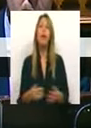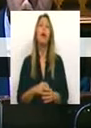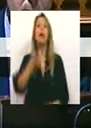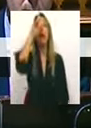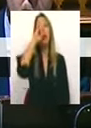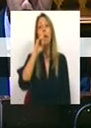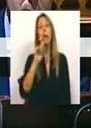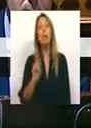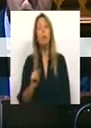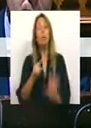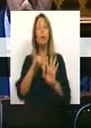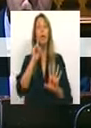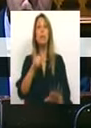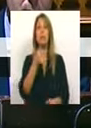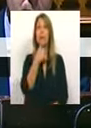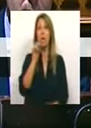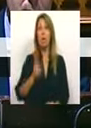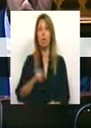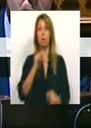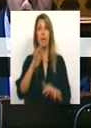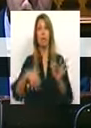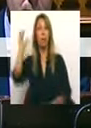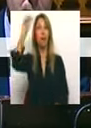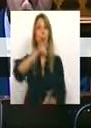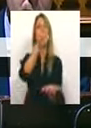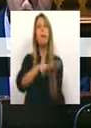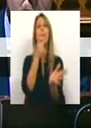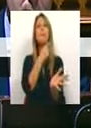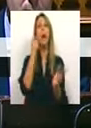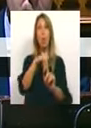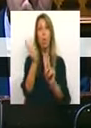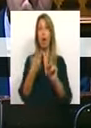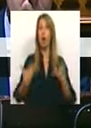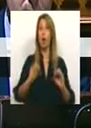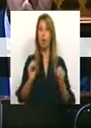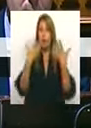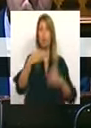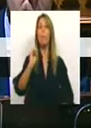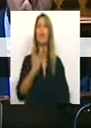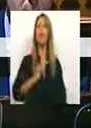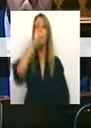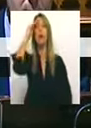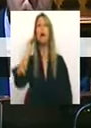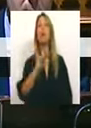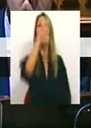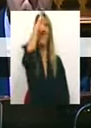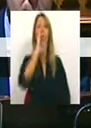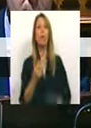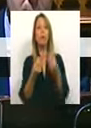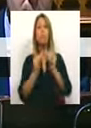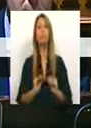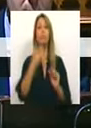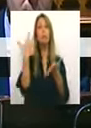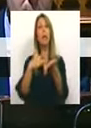da República, aprovada em maio deste ano, na sequência de iniciativa do PSD, recomenda ao Governo a elaboração de um livro